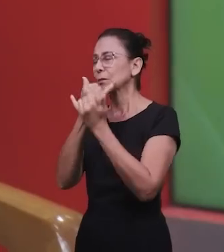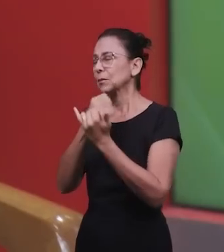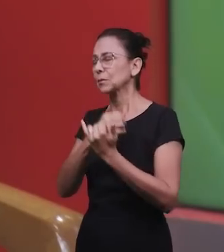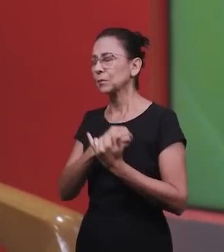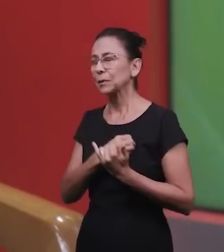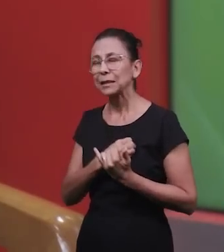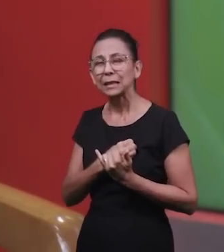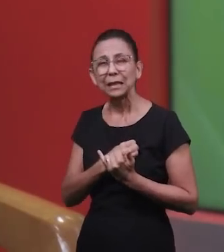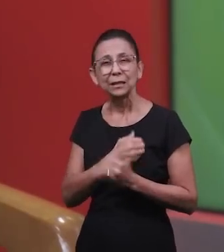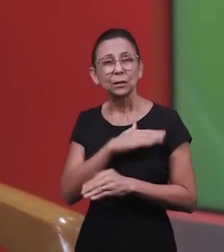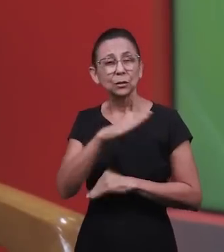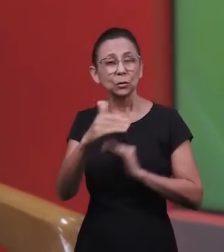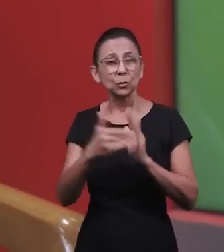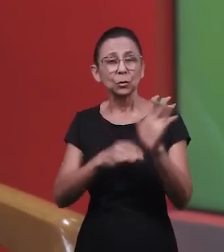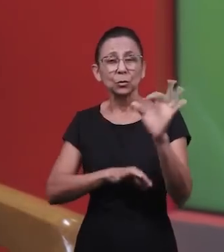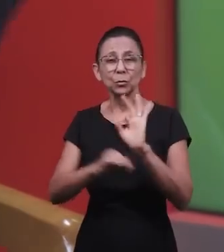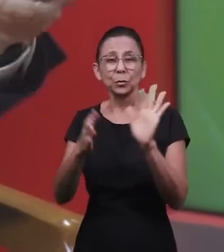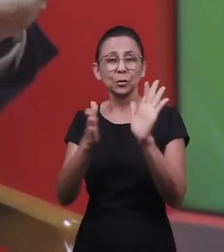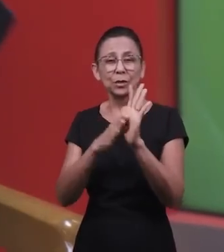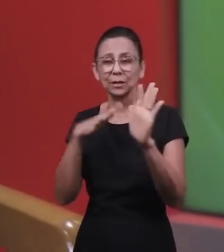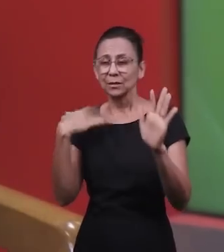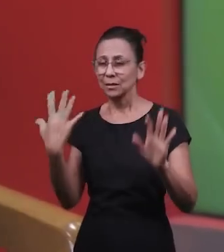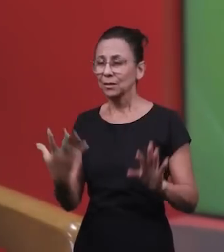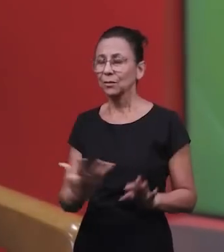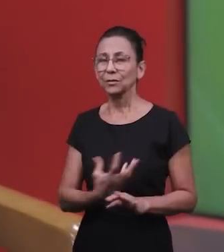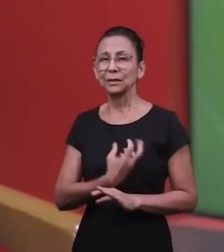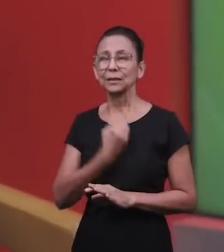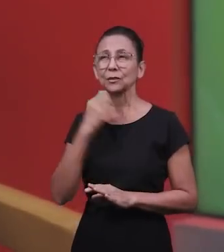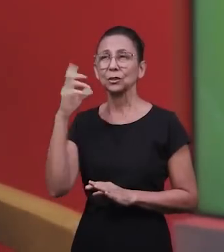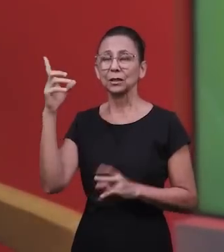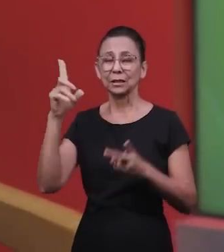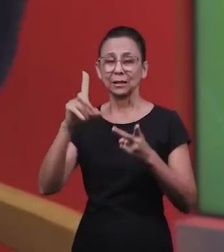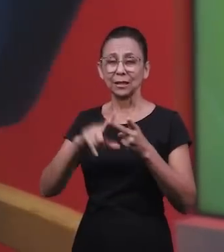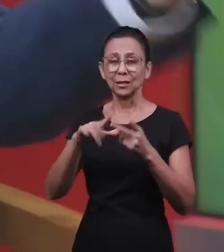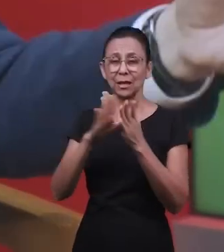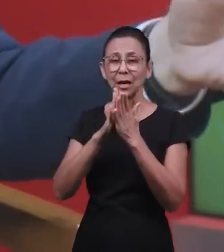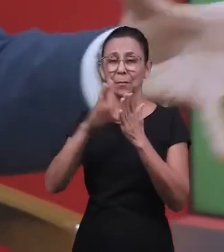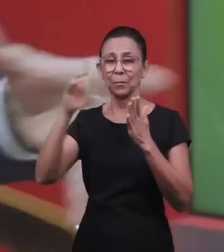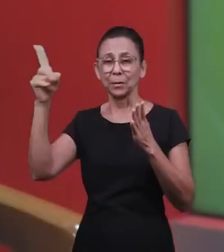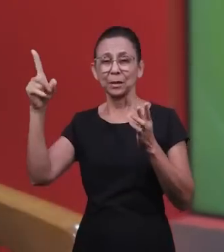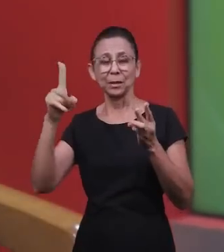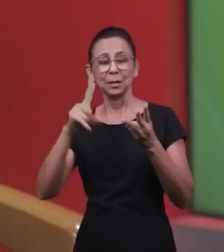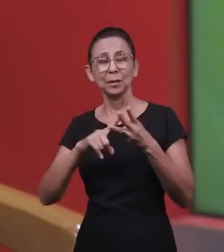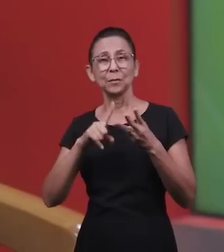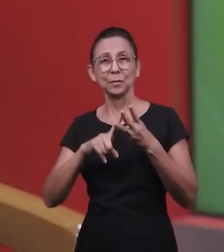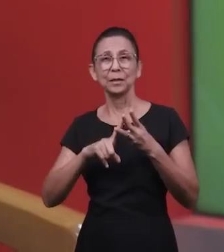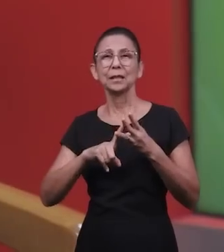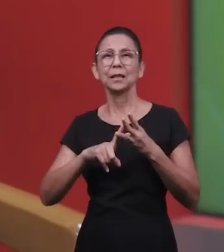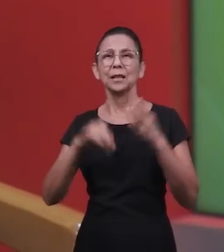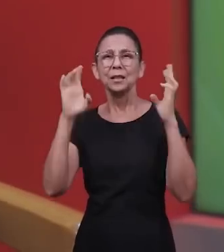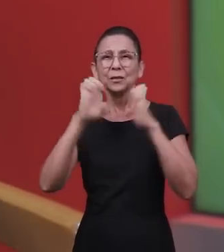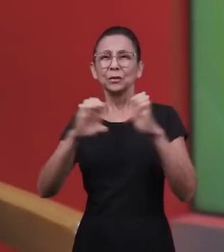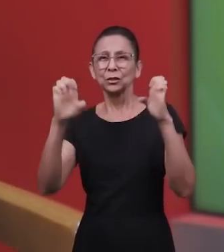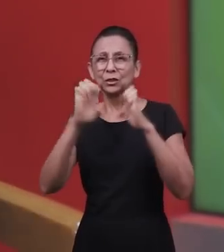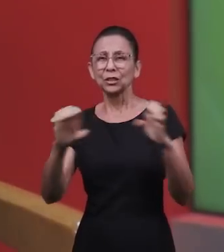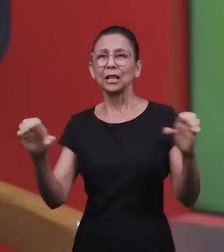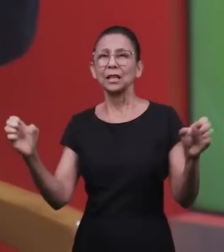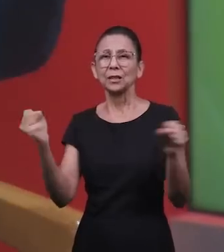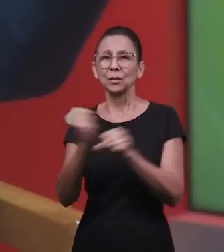de Deus, a existência da Bíblia, do Evangelho, da Igreja, da obra do Espírito